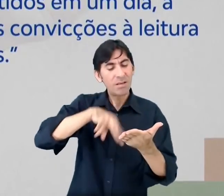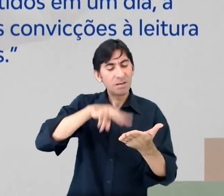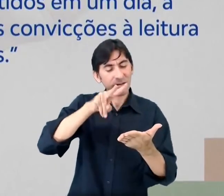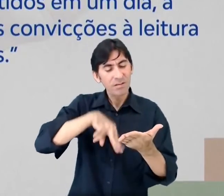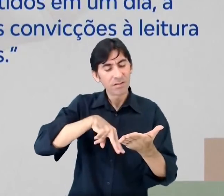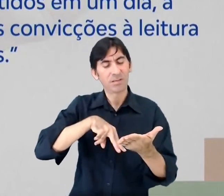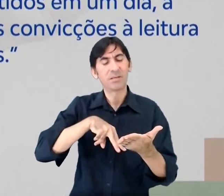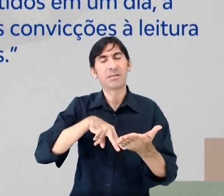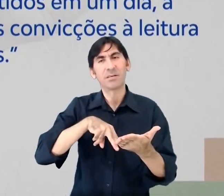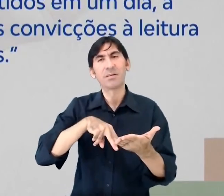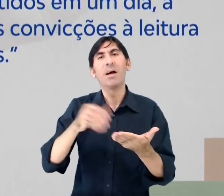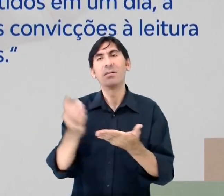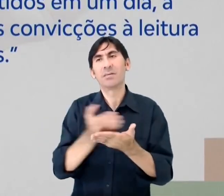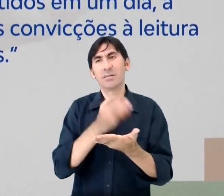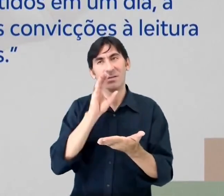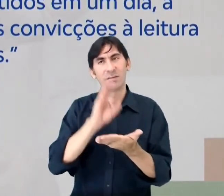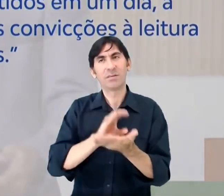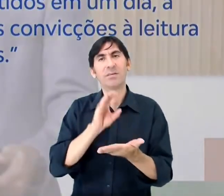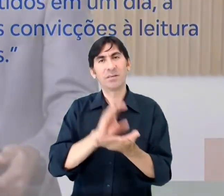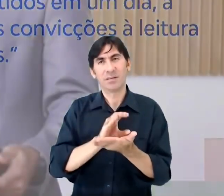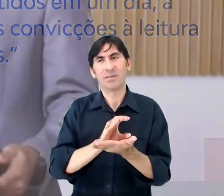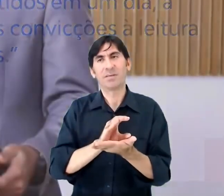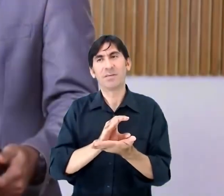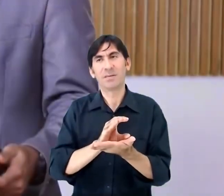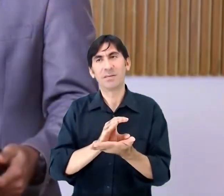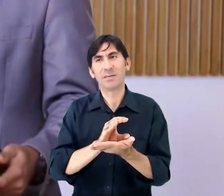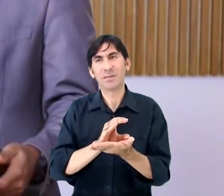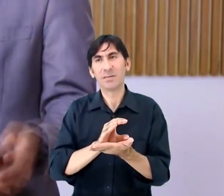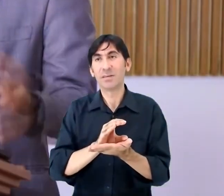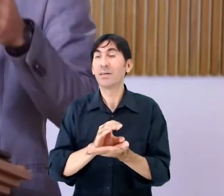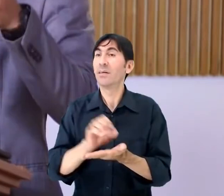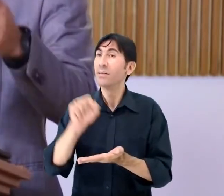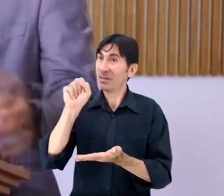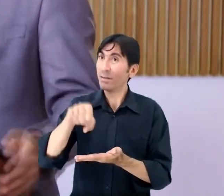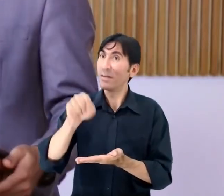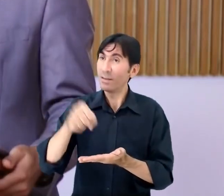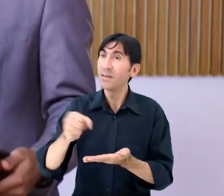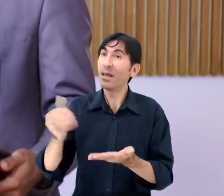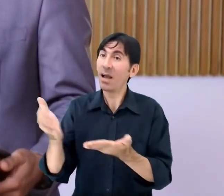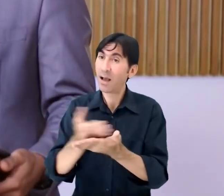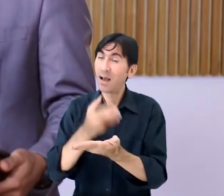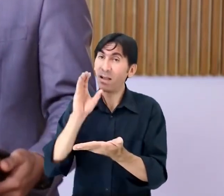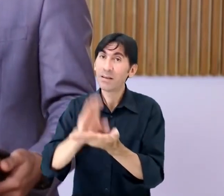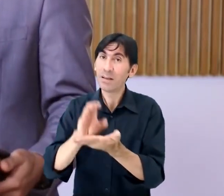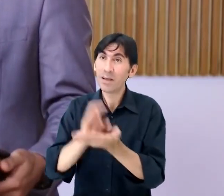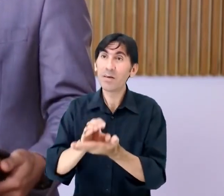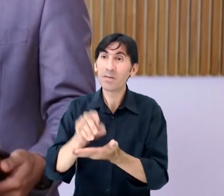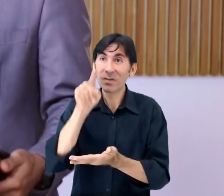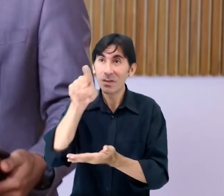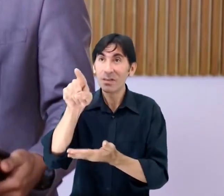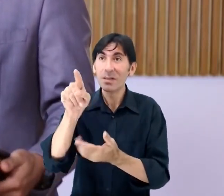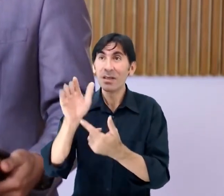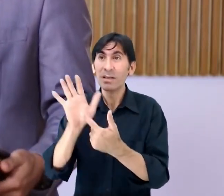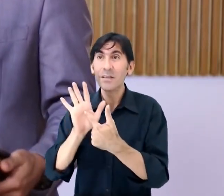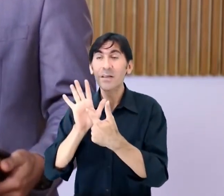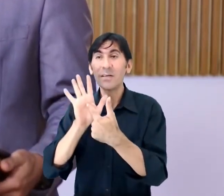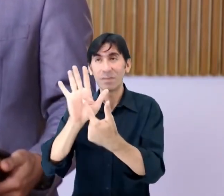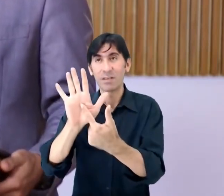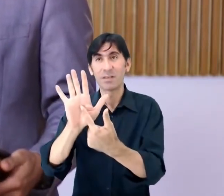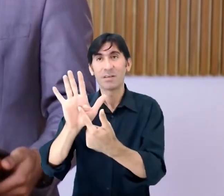nossas publicações. Sim, livros como este que você está vendo aí nesta